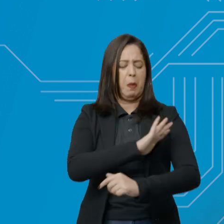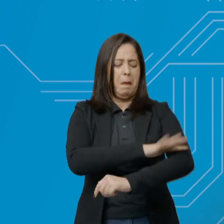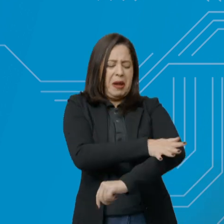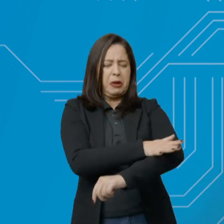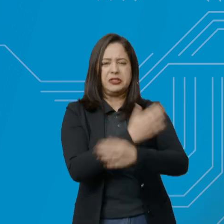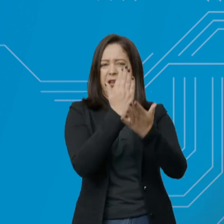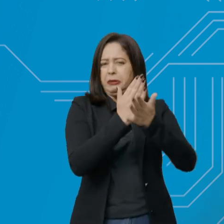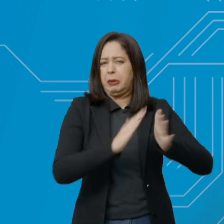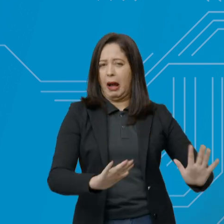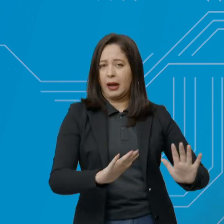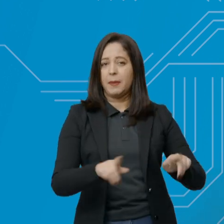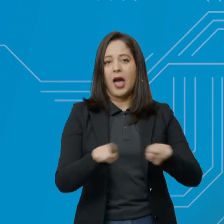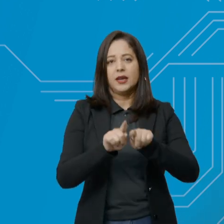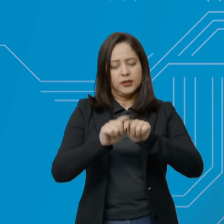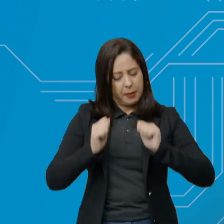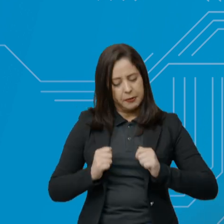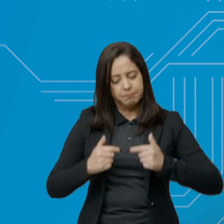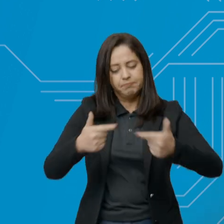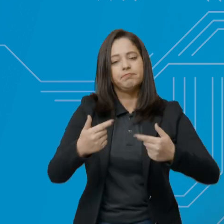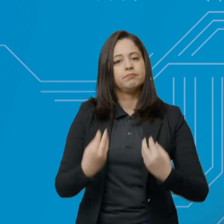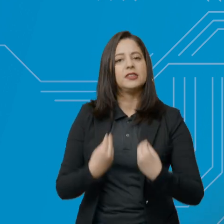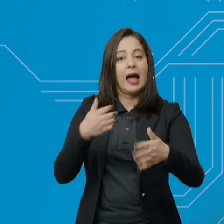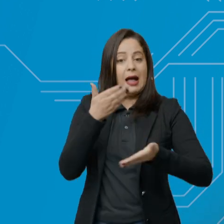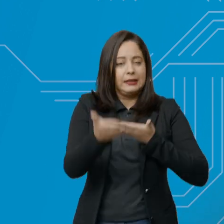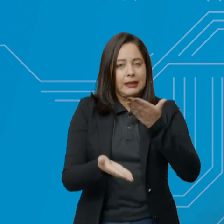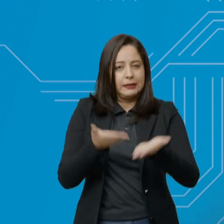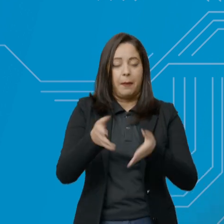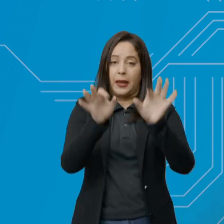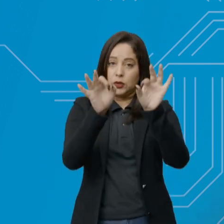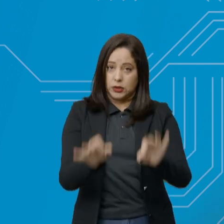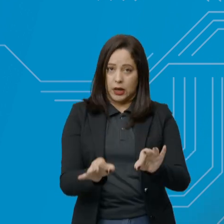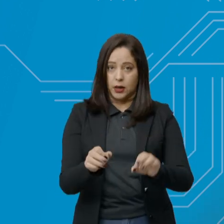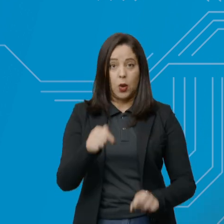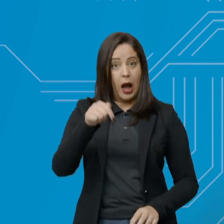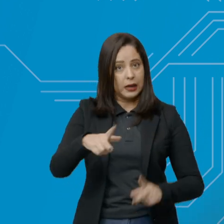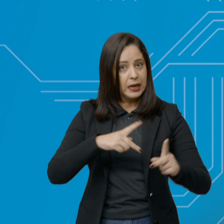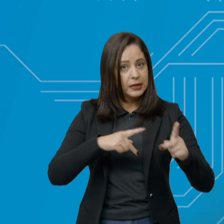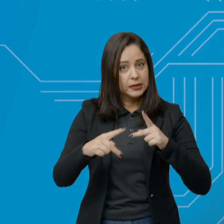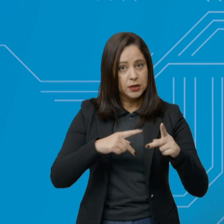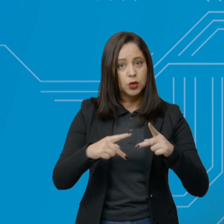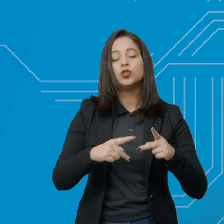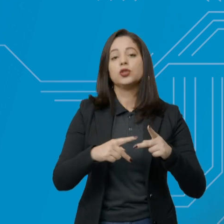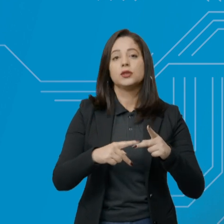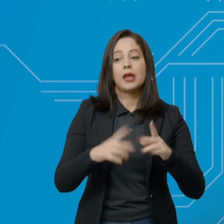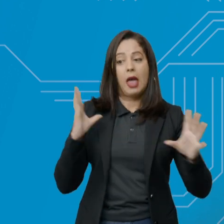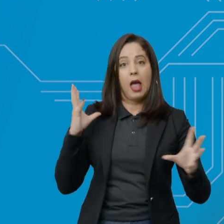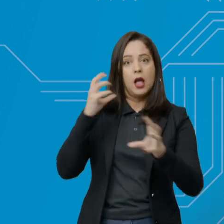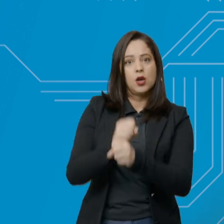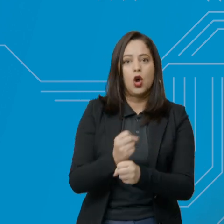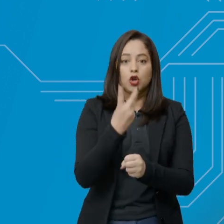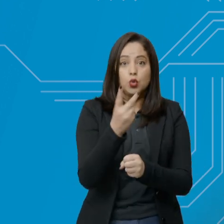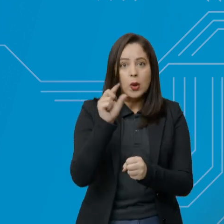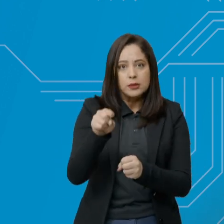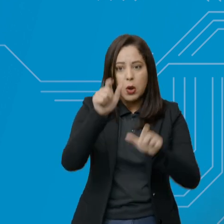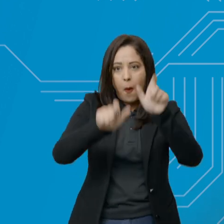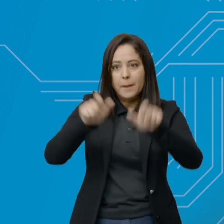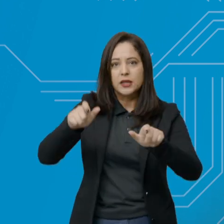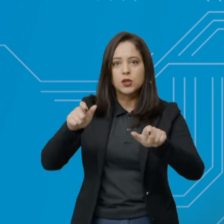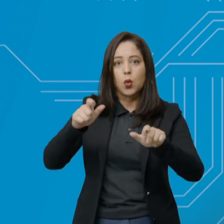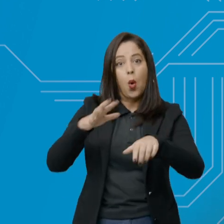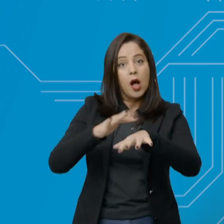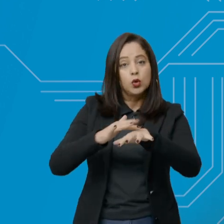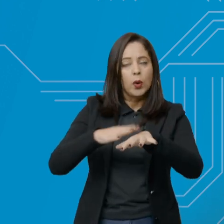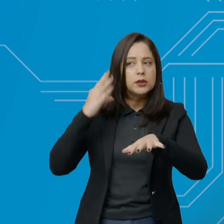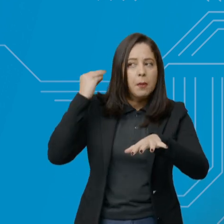combater preconceitos e discutir políticas públicas que garantam tratamento adequado. Em São José dos Campos, cerca de